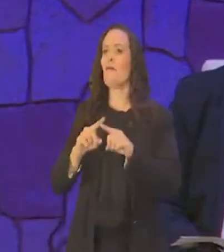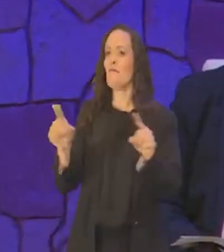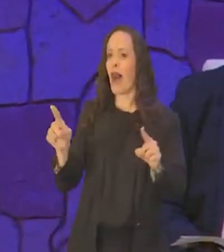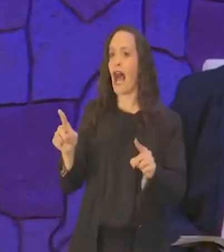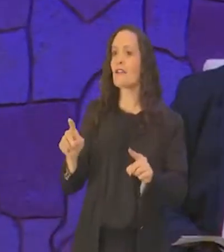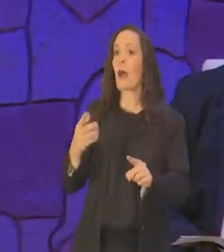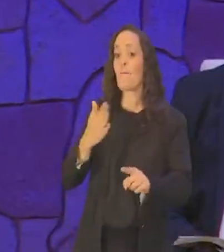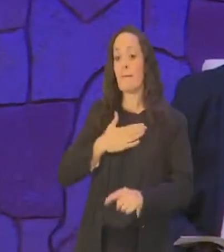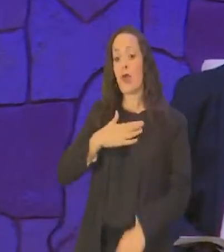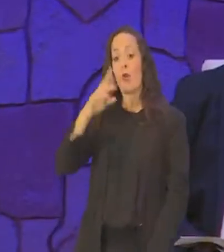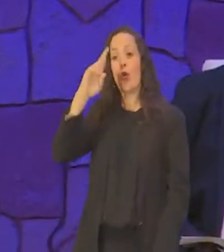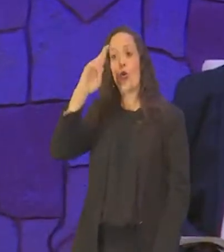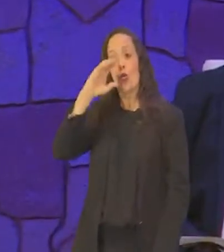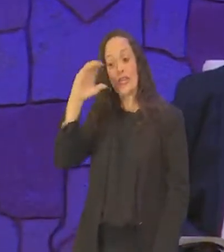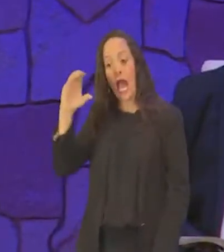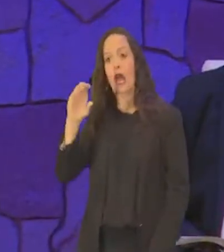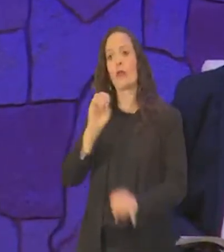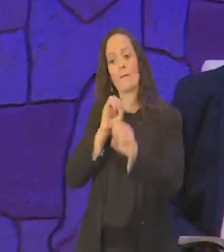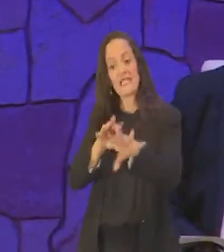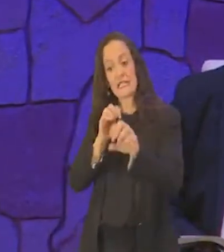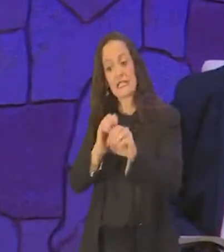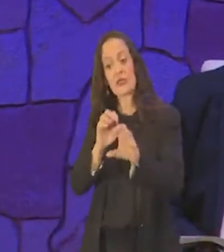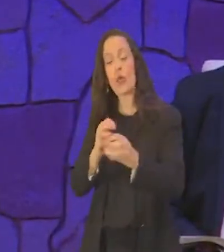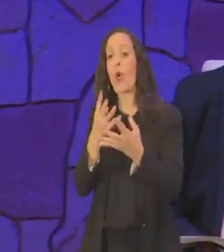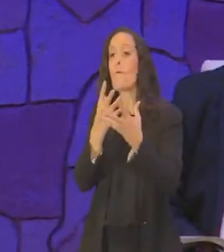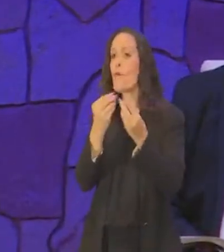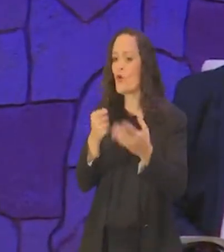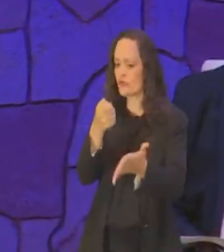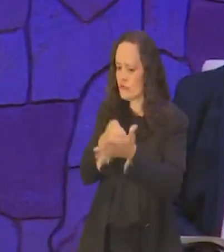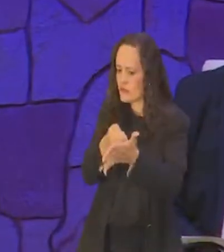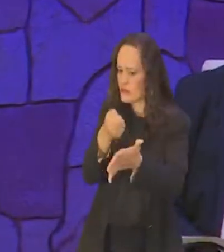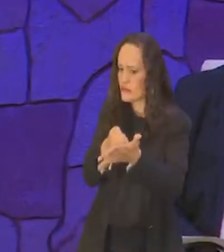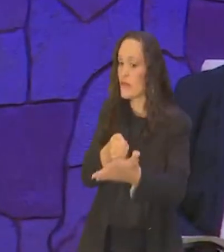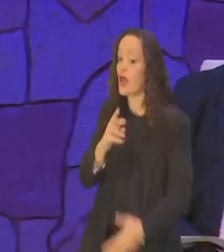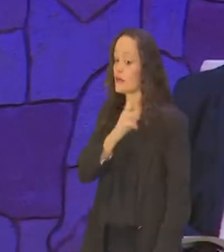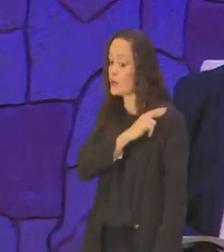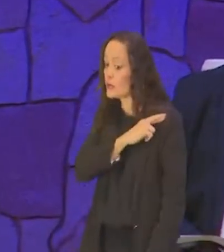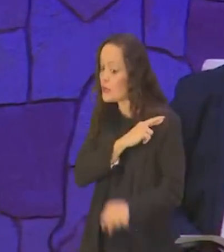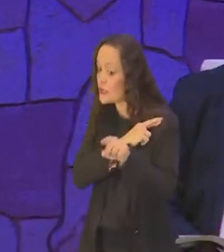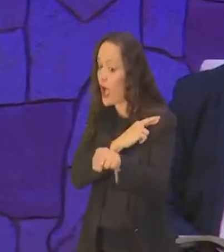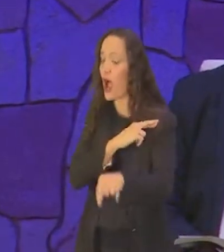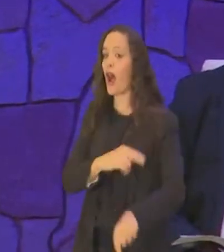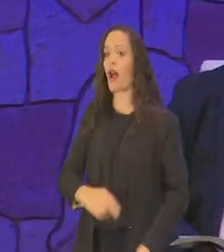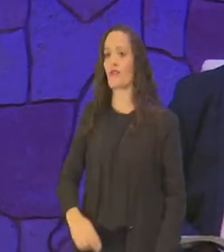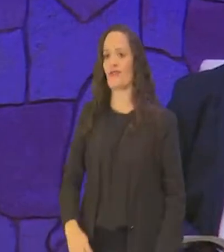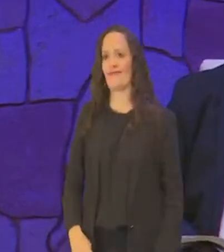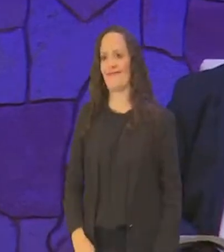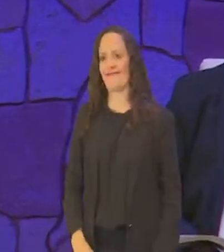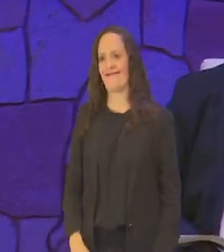meu cunhado naquele ambiente de trabalho, o quanto ele cobrava dobrado responsabilidades de mim.